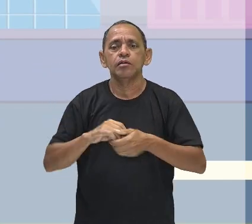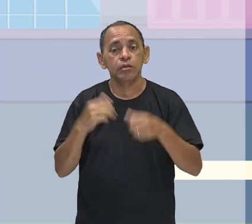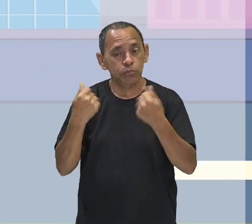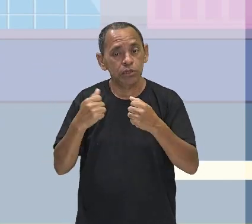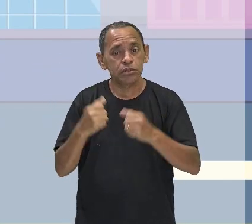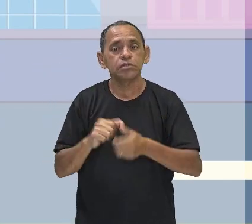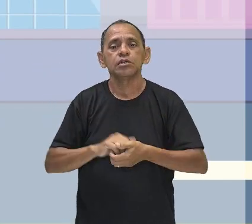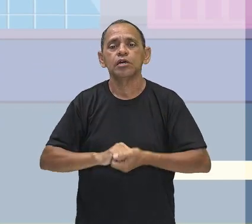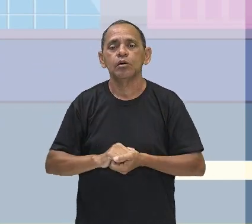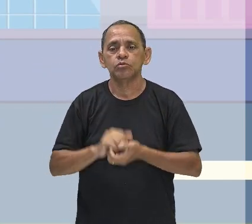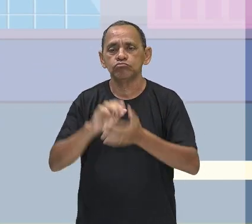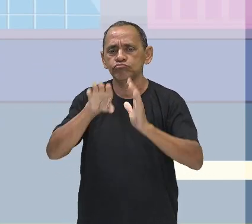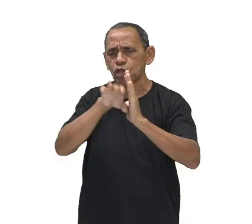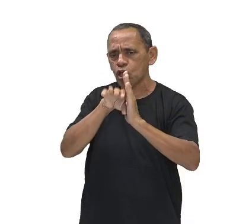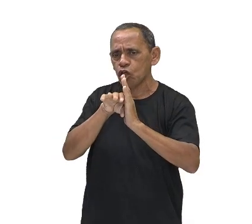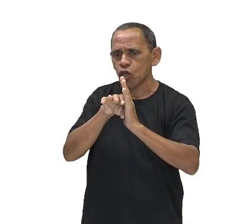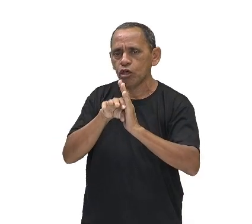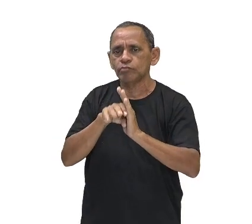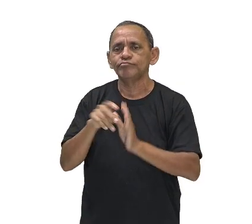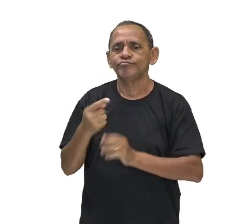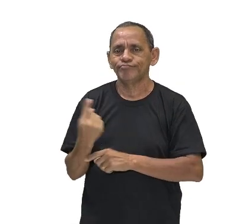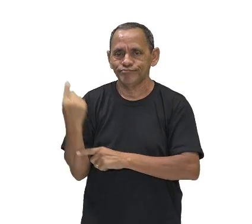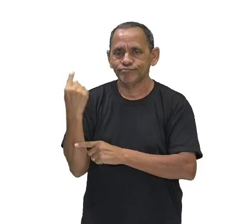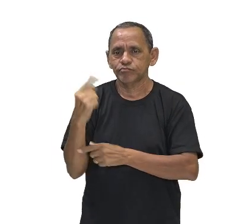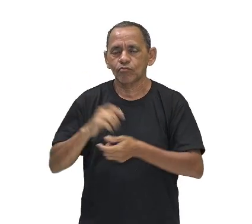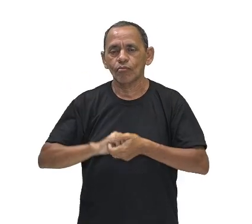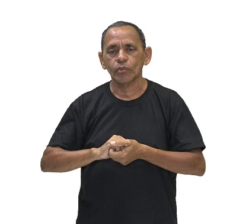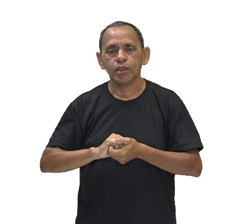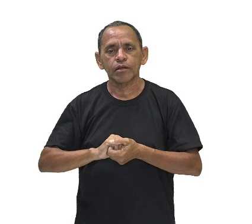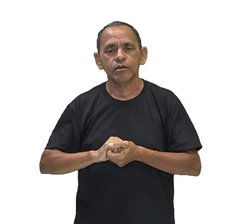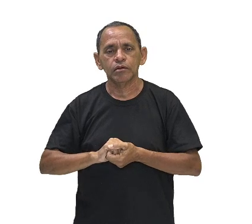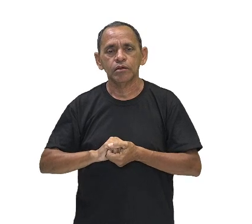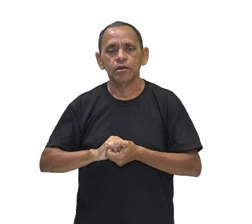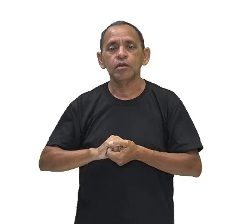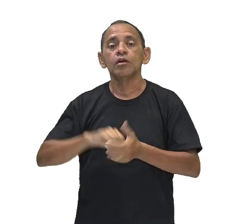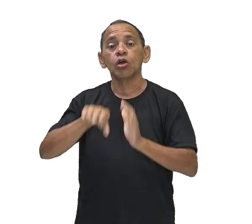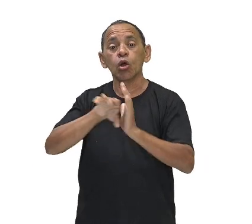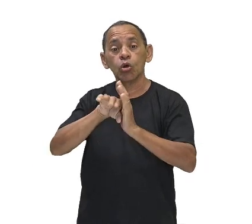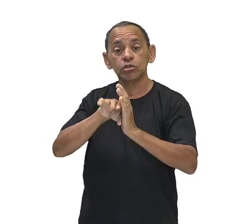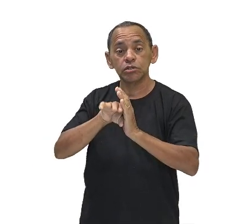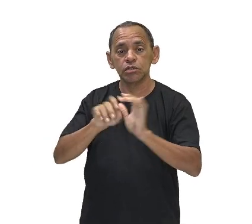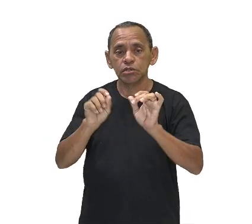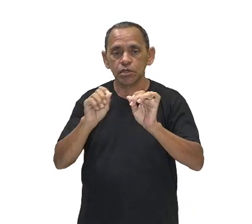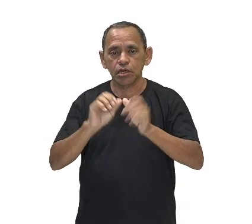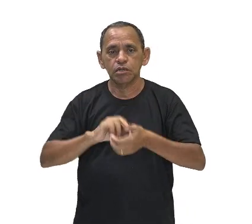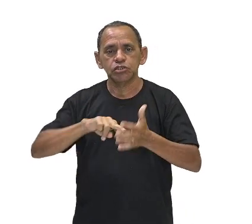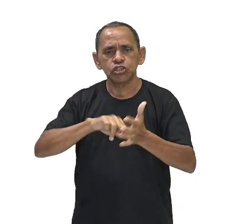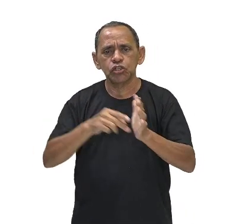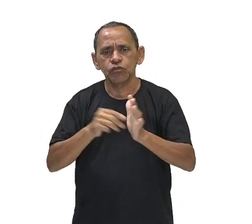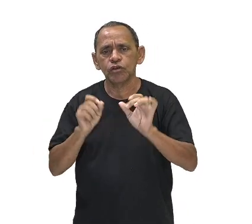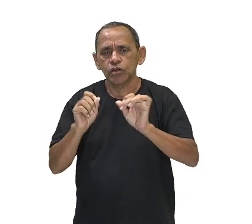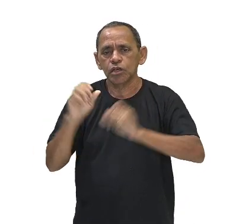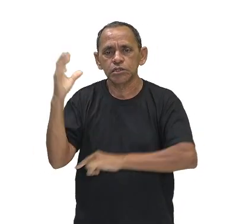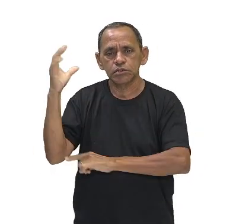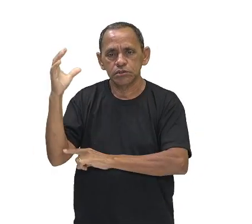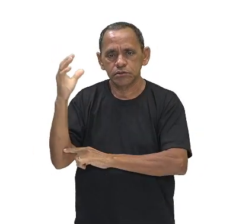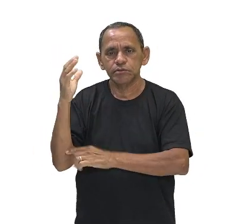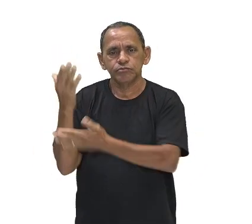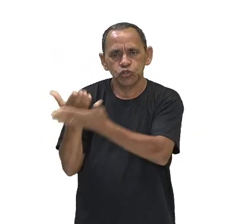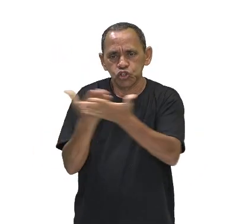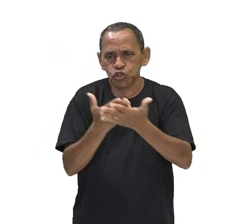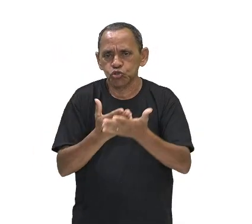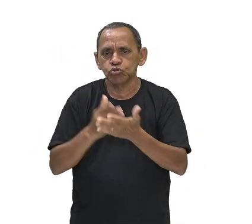relembrar, sociologia. Olhem aí, a definição que nós trouxemos é que sociologia é a ciência que estuda